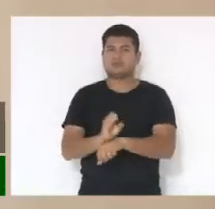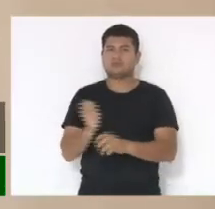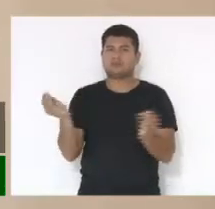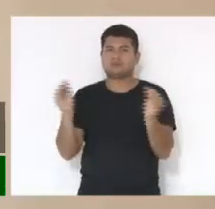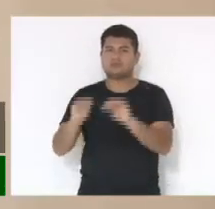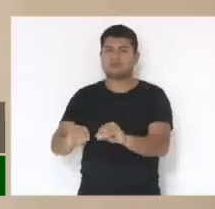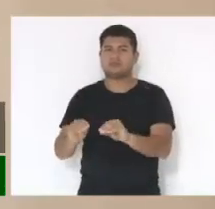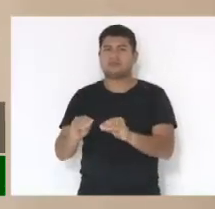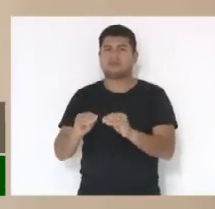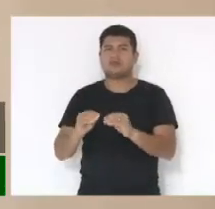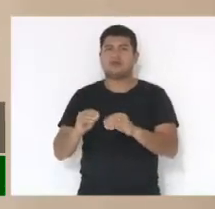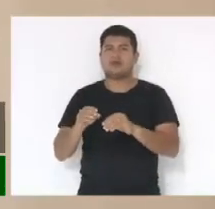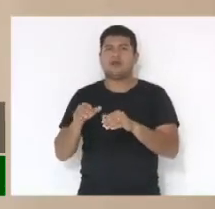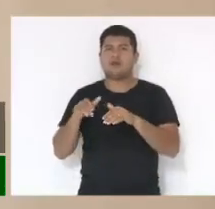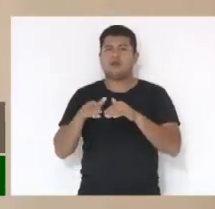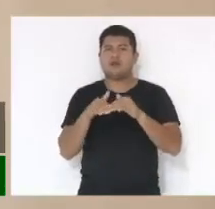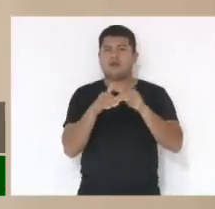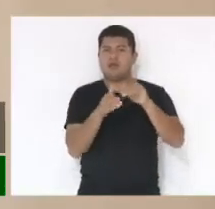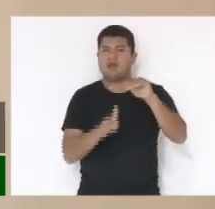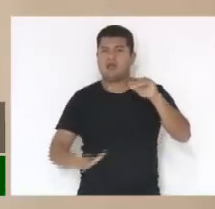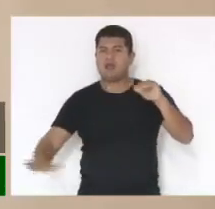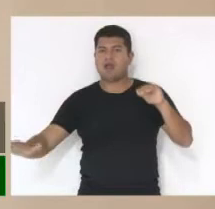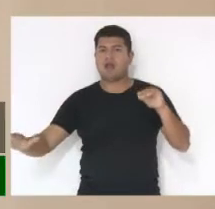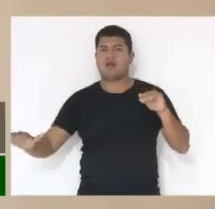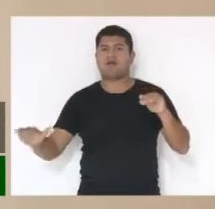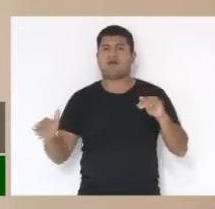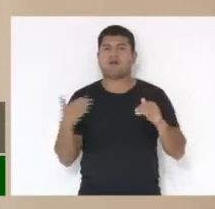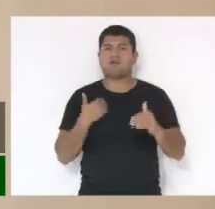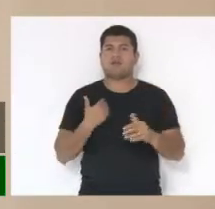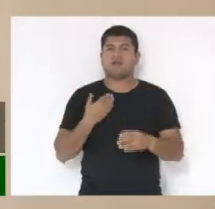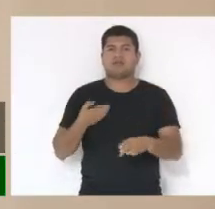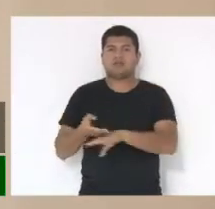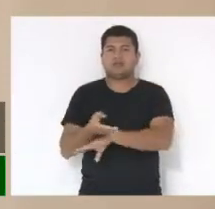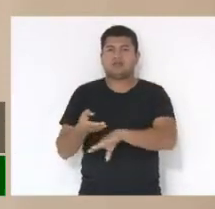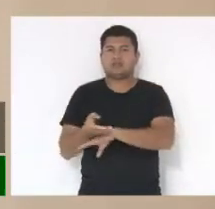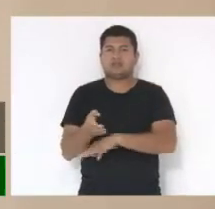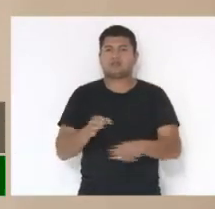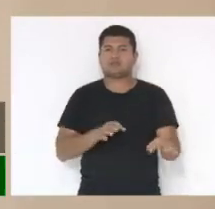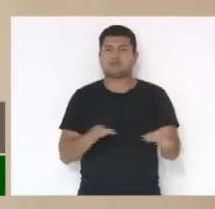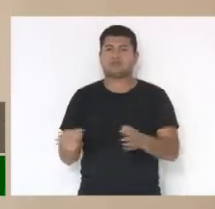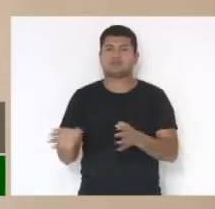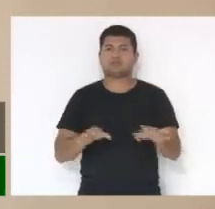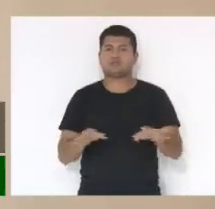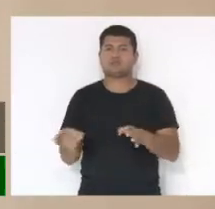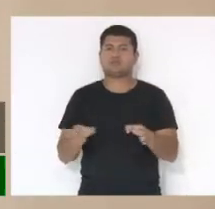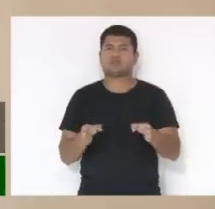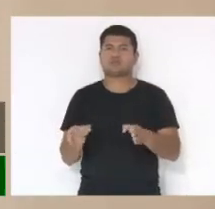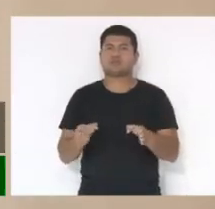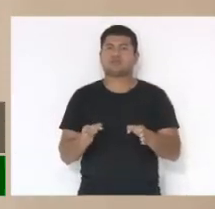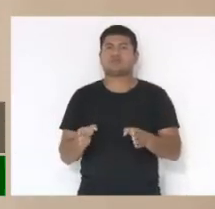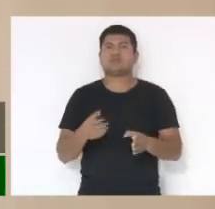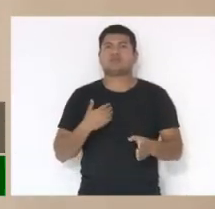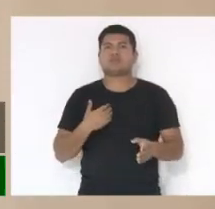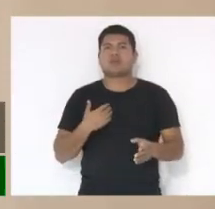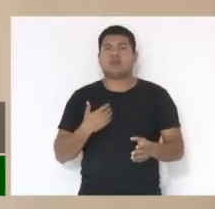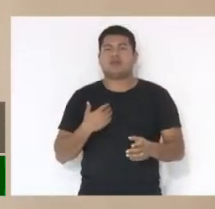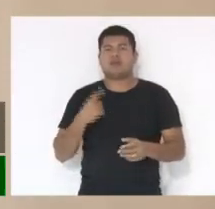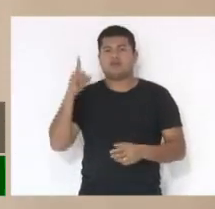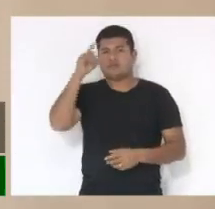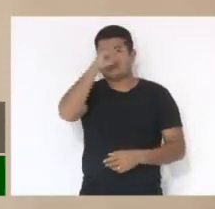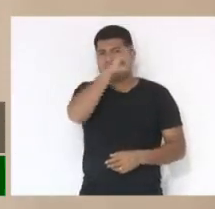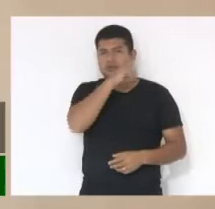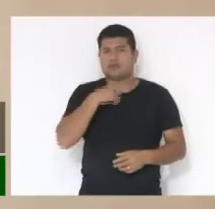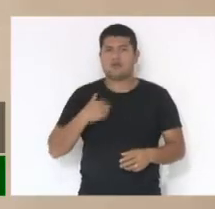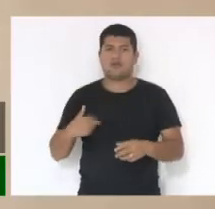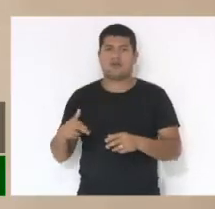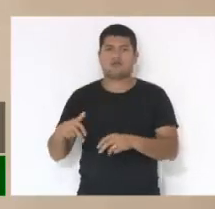de rampas de acesso e demais equipamentos capazes de viabilizar a inclusão dos alunos com dificuldade de locomoção na Escola Básica João Martins